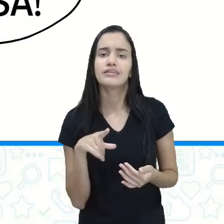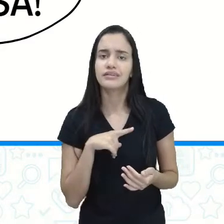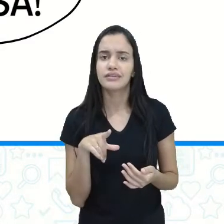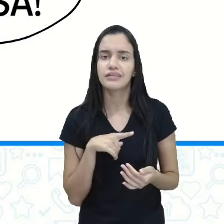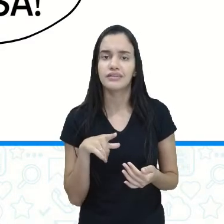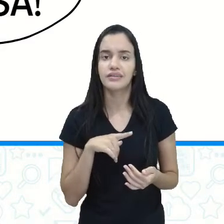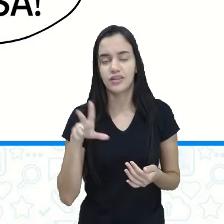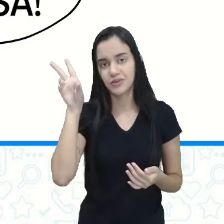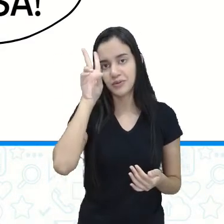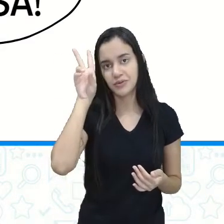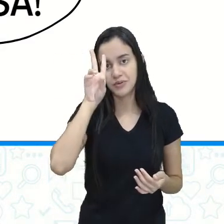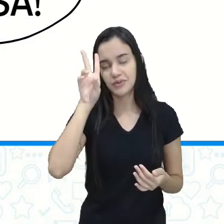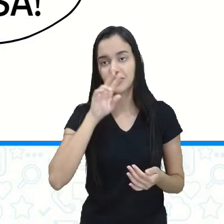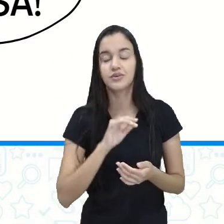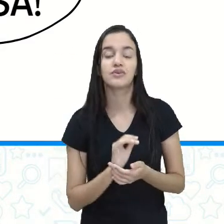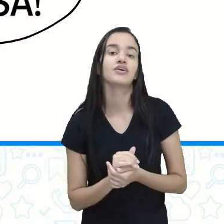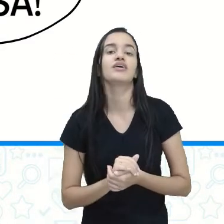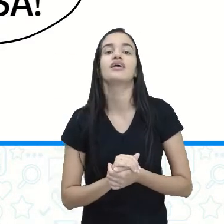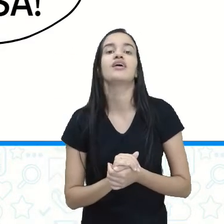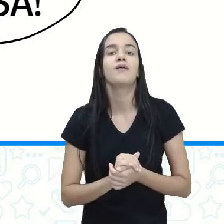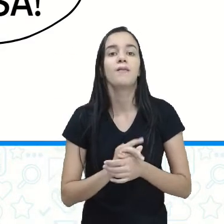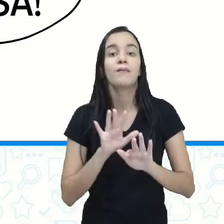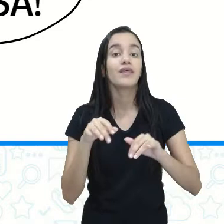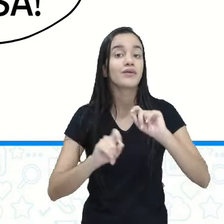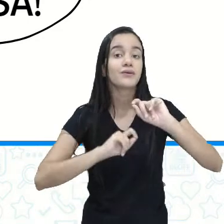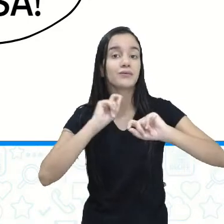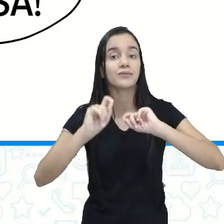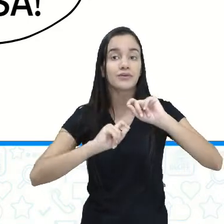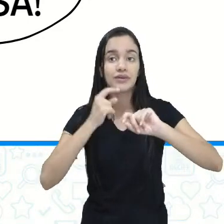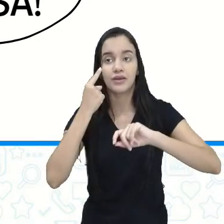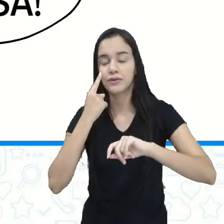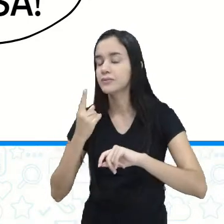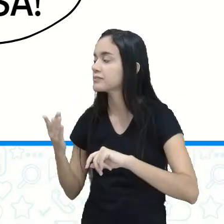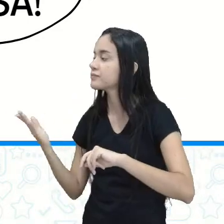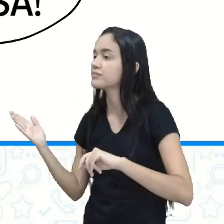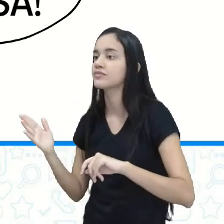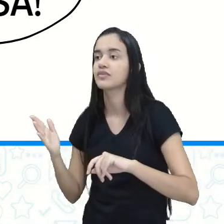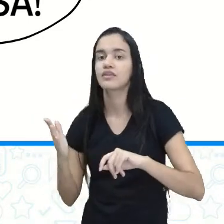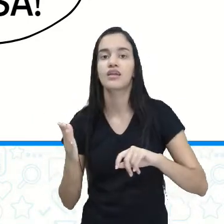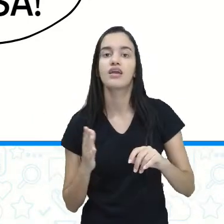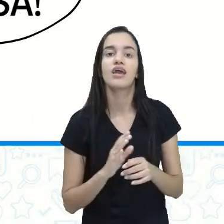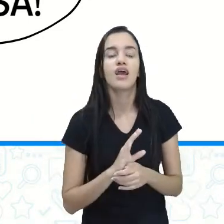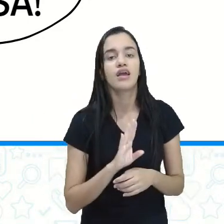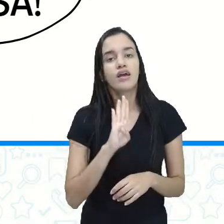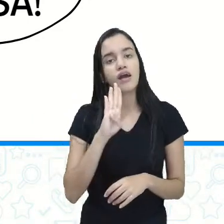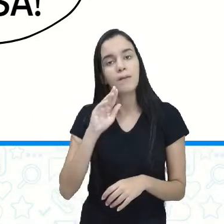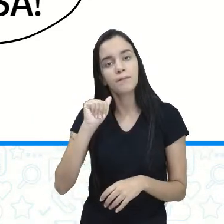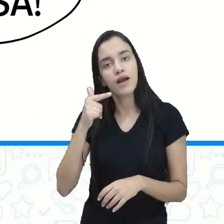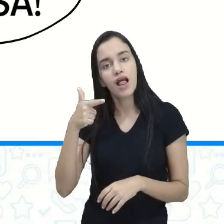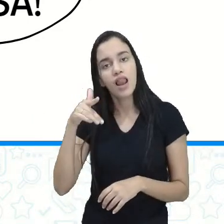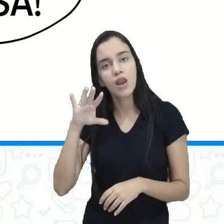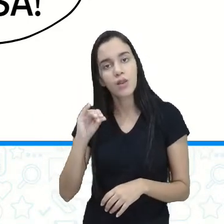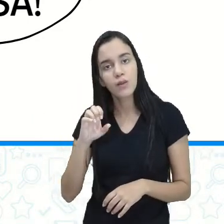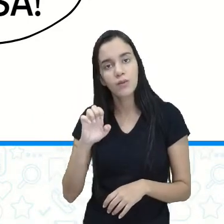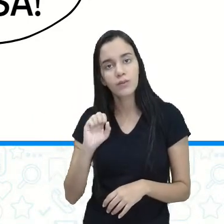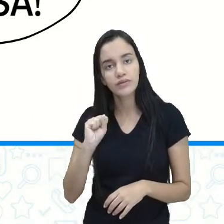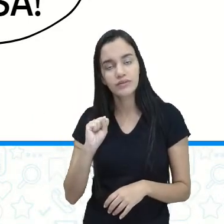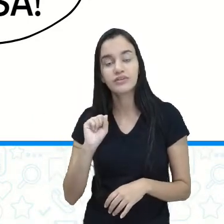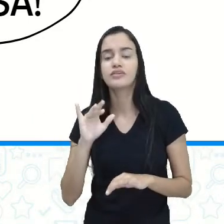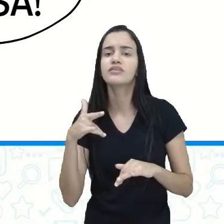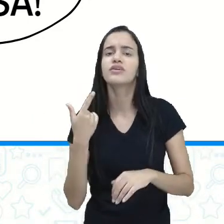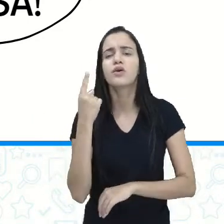podemos encontrar balões de falas, tá certo? Então, nesses balões, gente, encontramos falas,